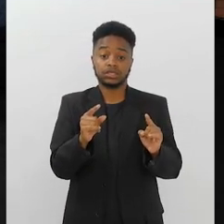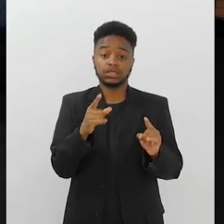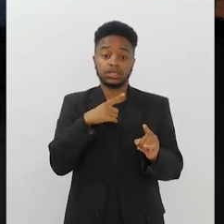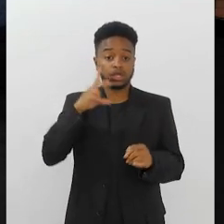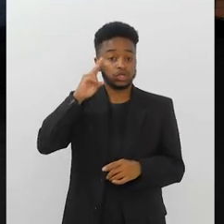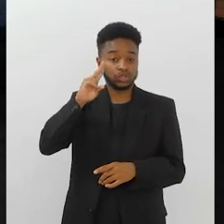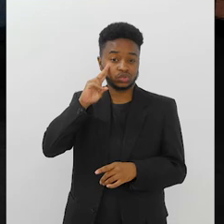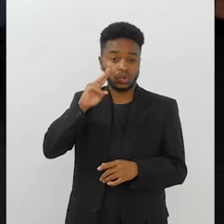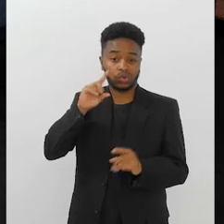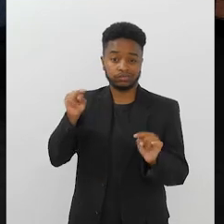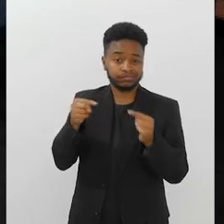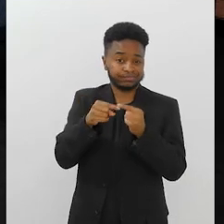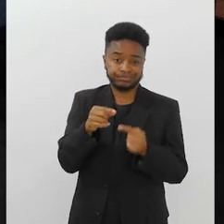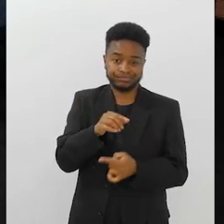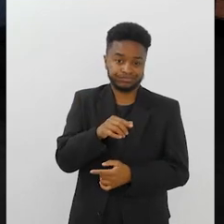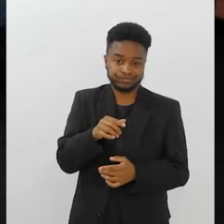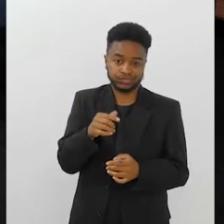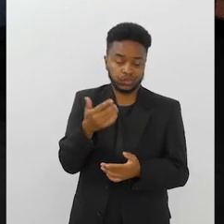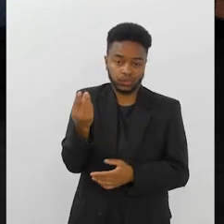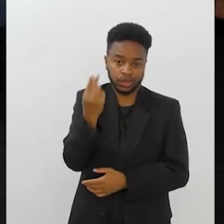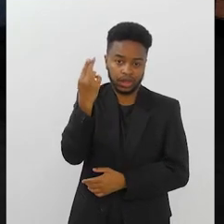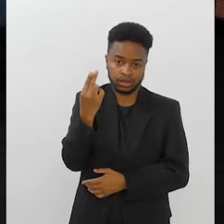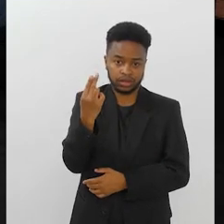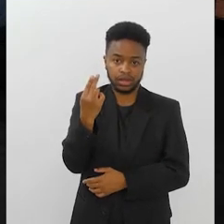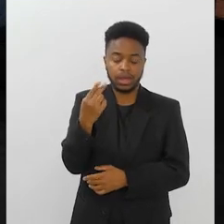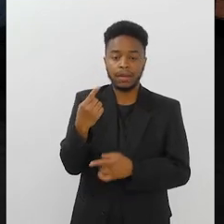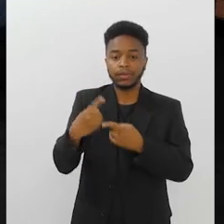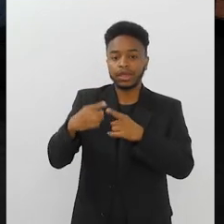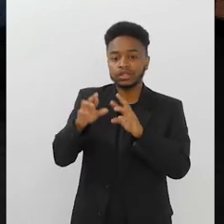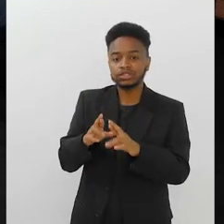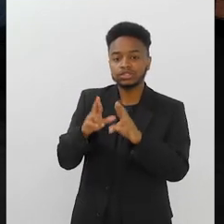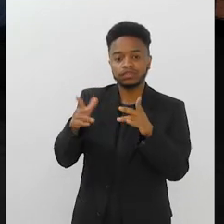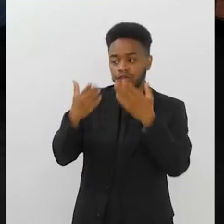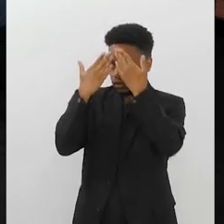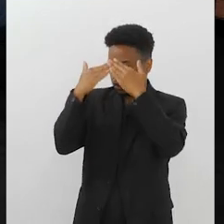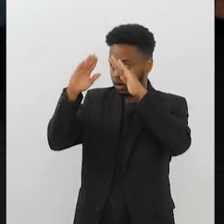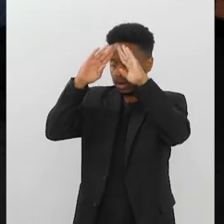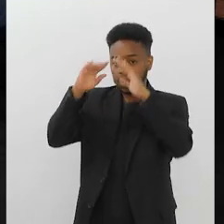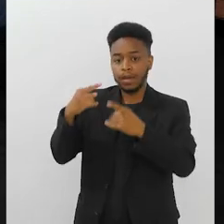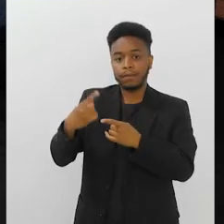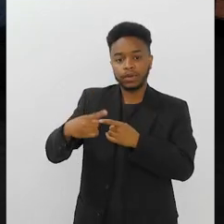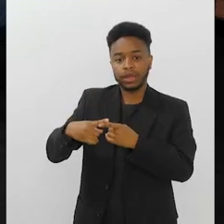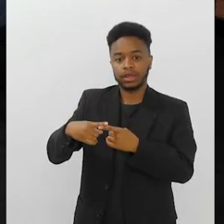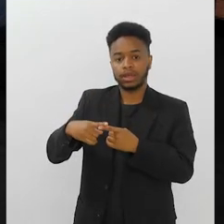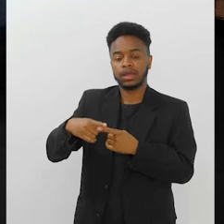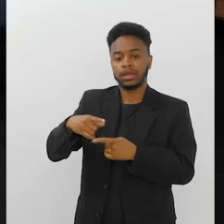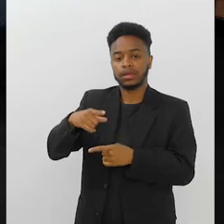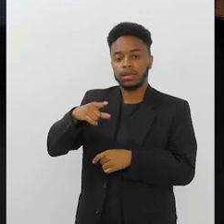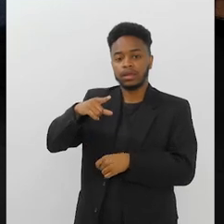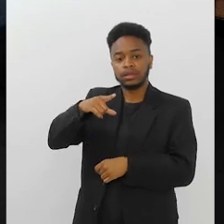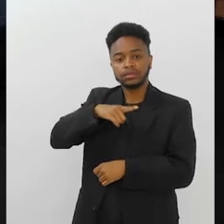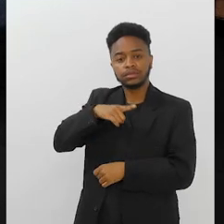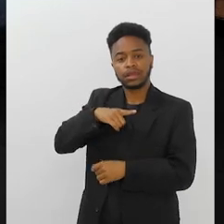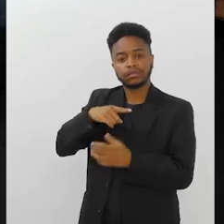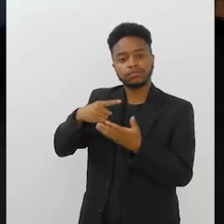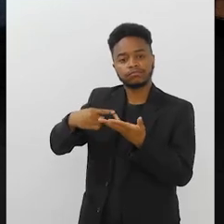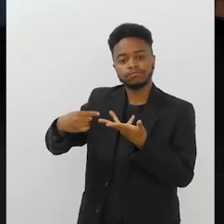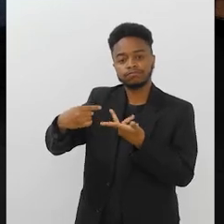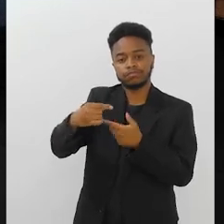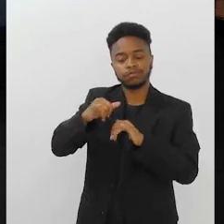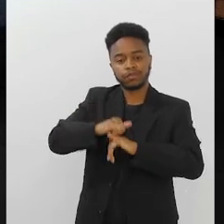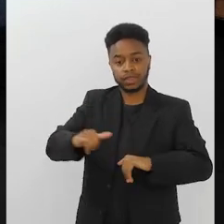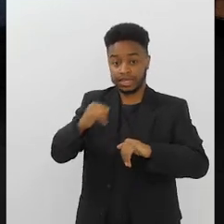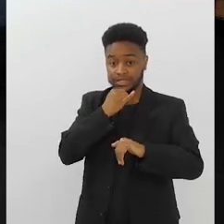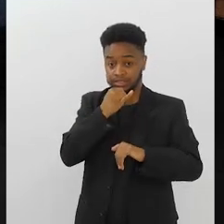ele não tem histórico que que dê base para isso é diferente dos orix senta para conversar e aí ele não tem o que te dizer é não tem